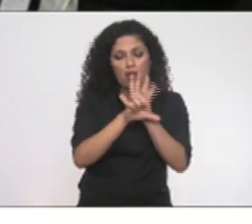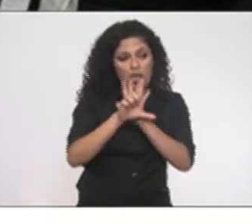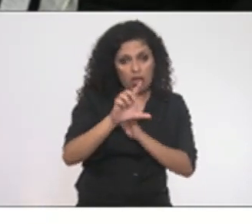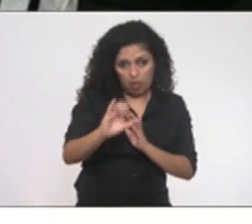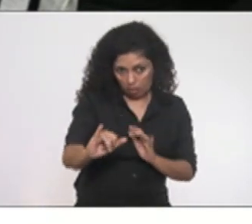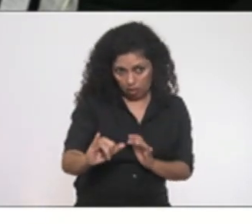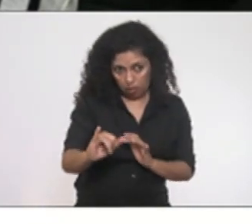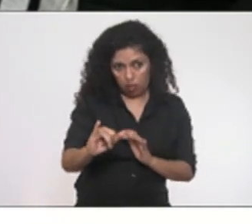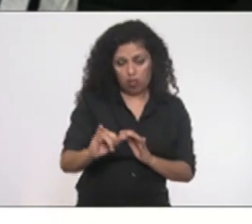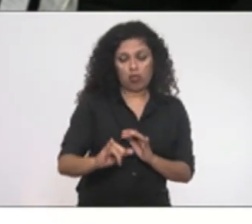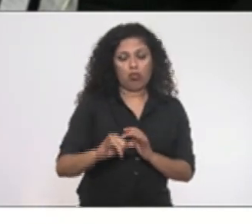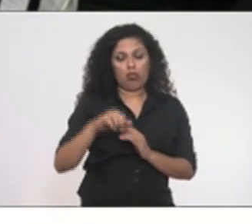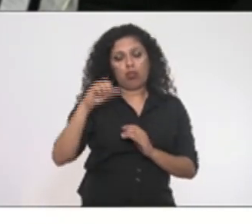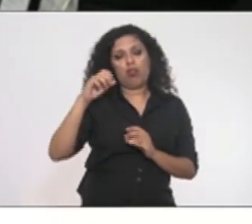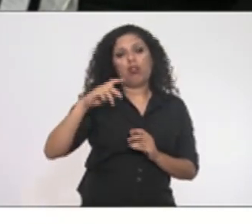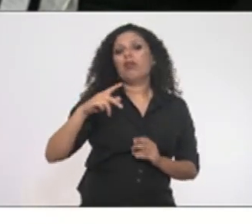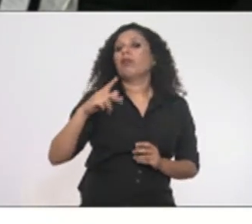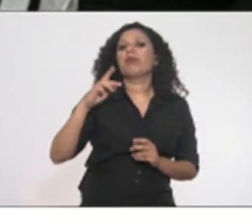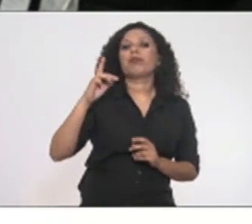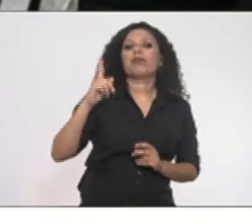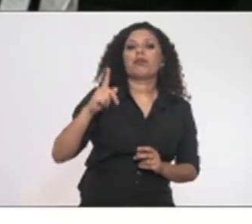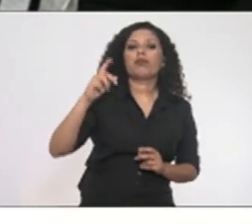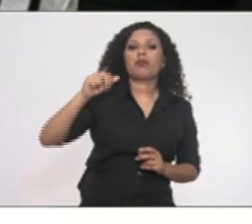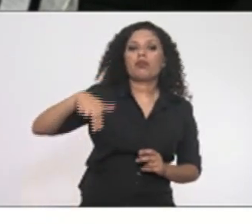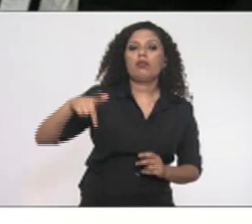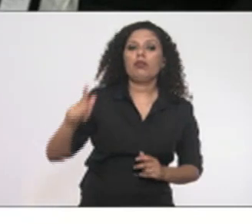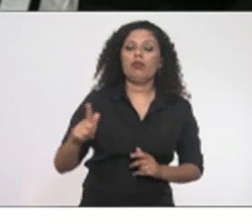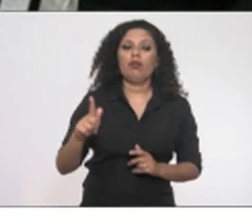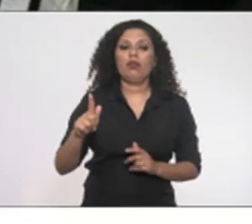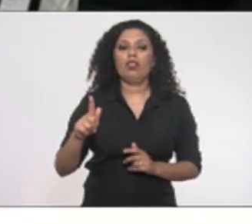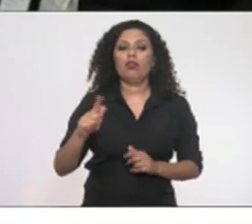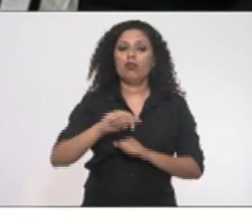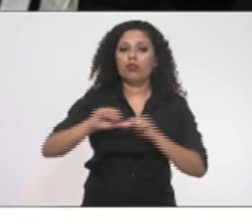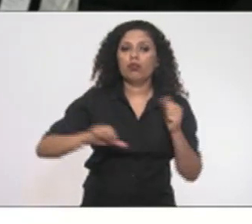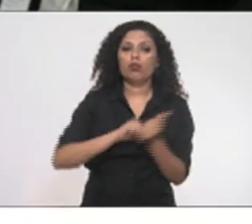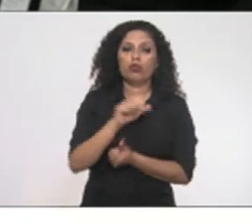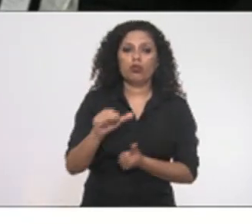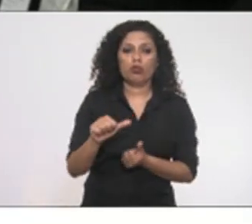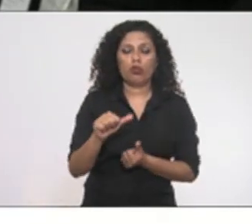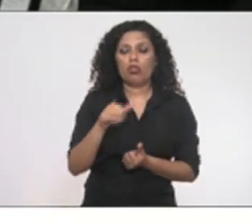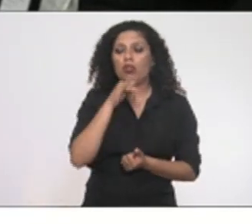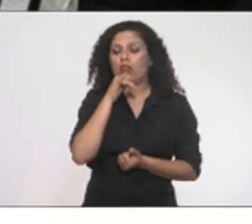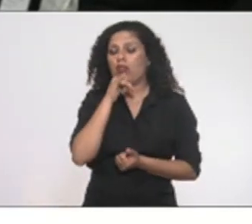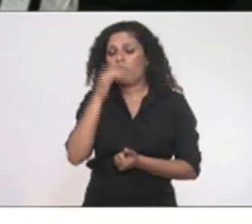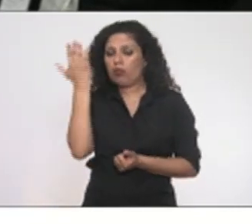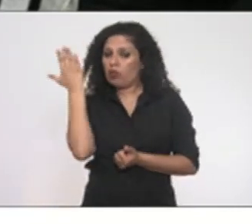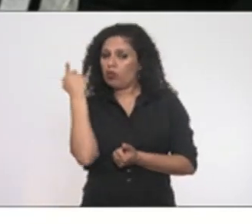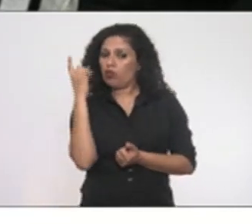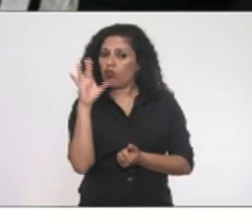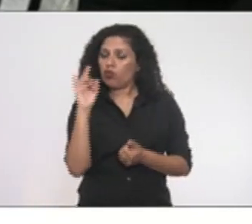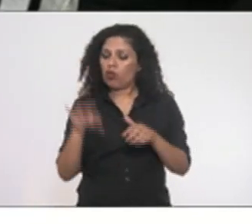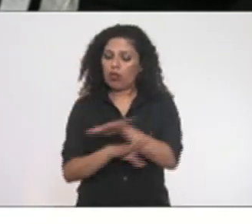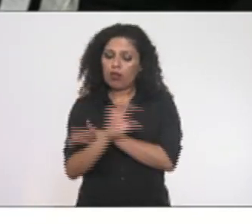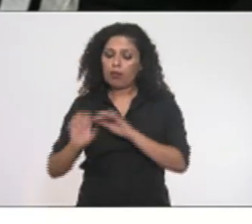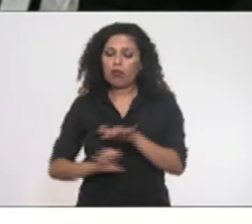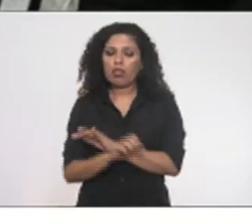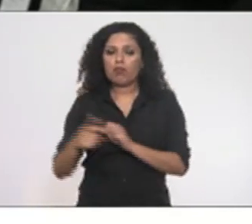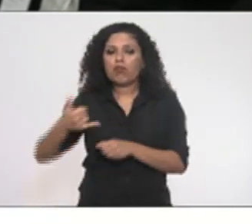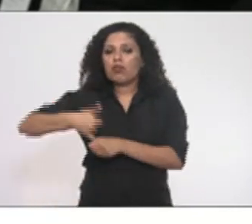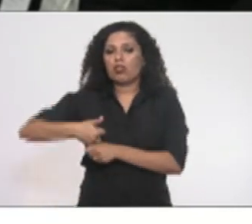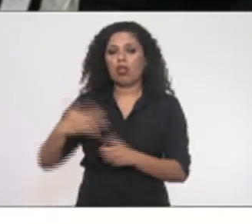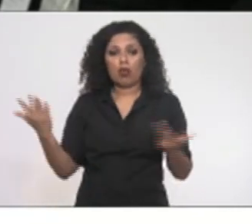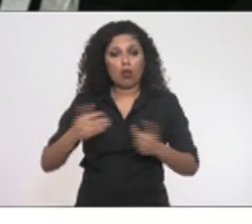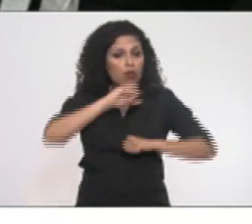ANP de supervisão, ele era feito mais ou menos por um carregador só, porque só tinha a Petrobras. Então, todos nós temos que nos adaptar a